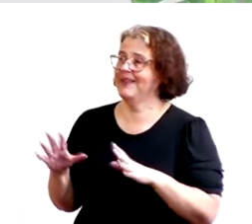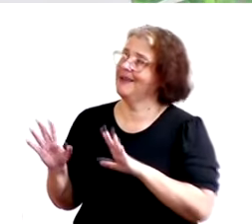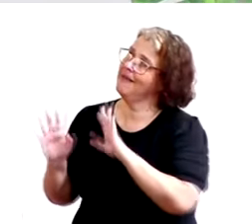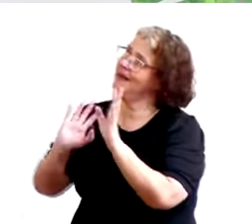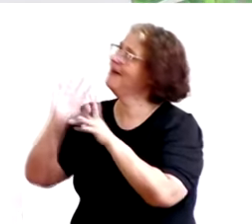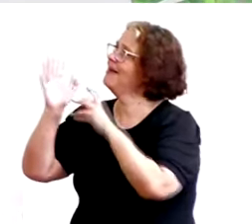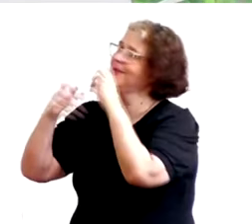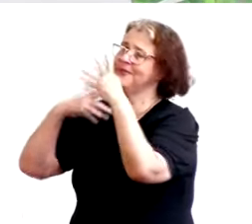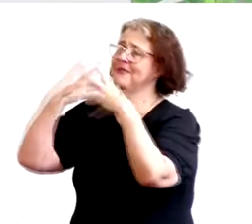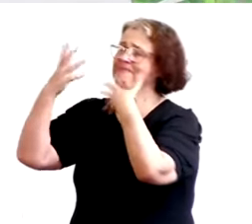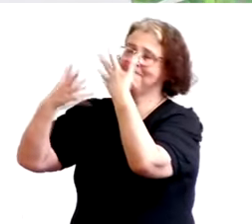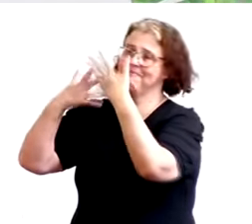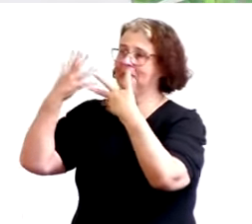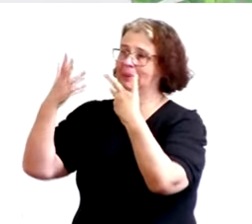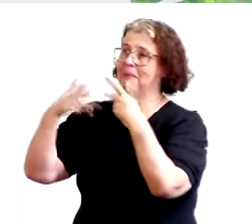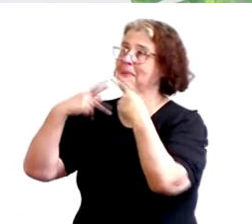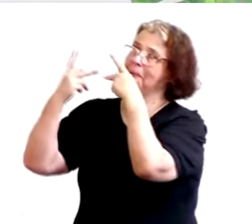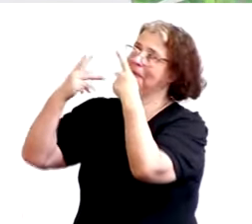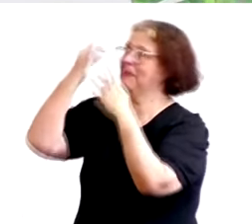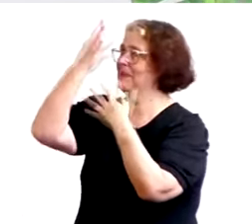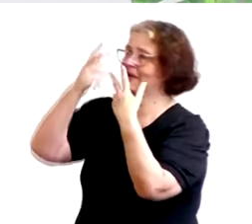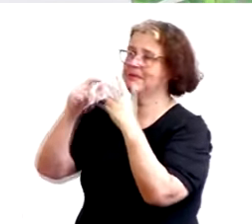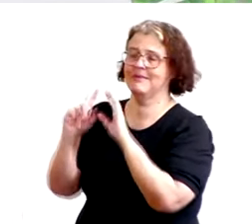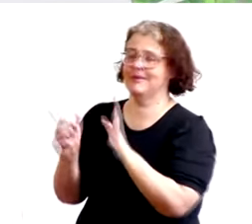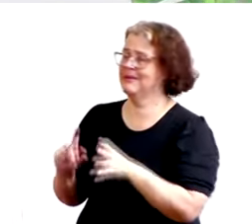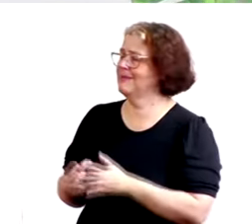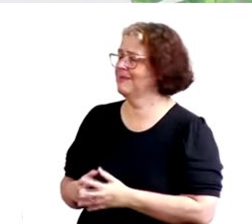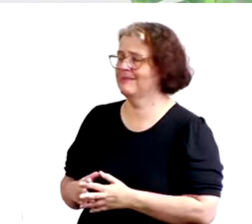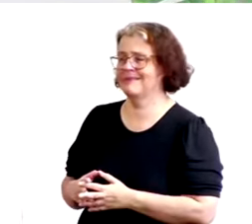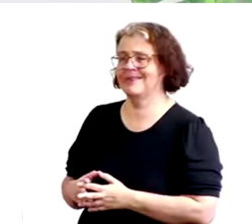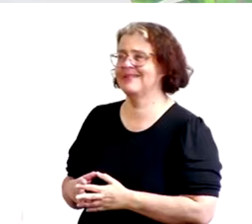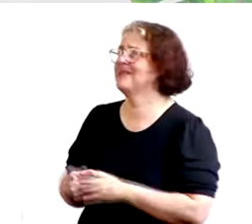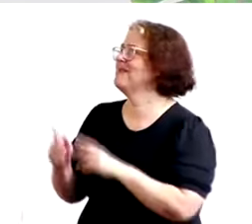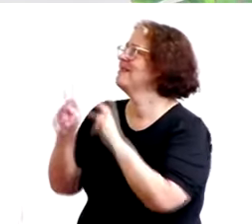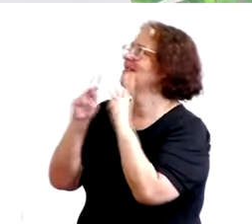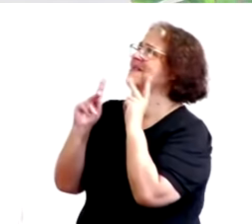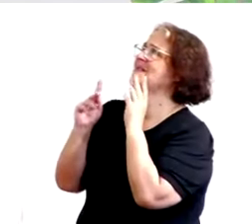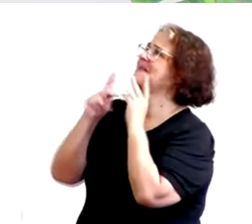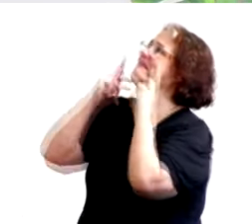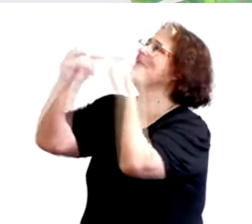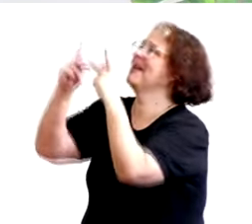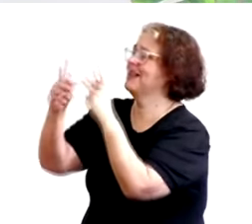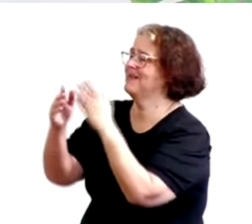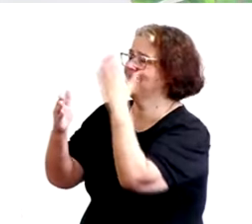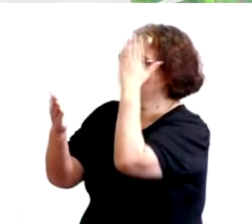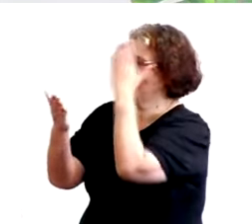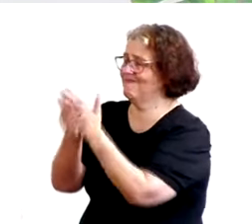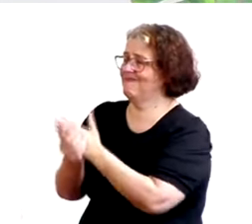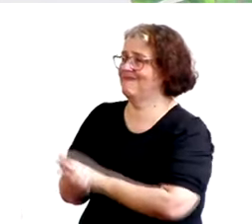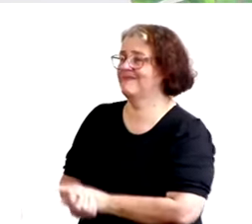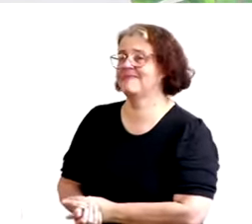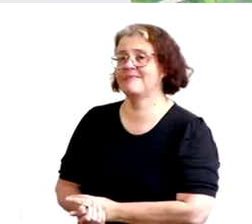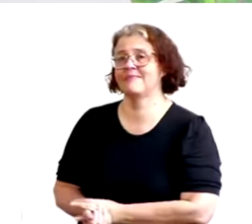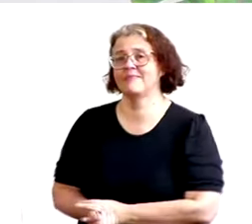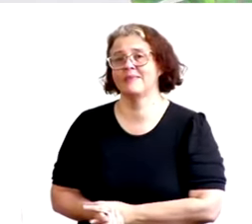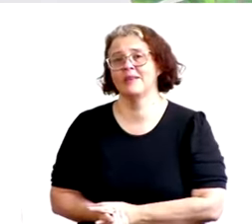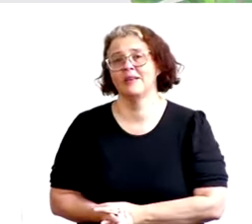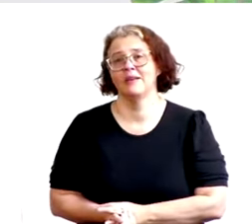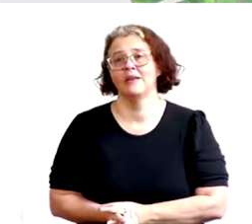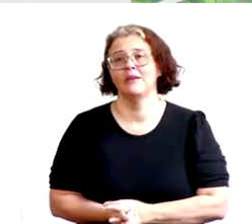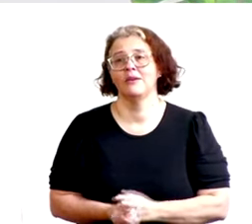Mas sendo direto do seu coração para o coração de Deus nós estamos aprendendo isso nesses dois primeiros